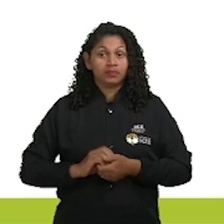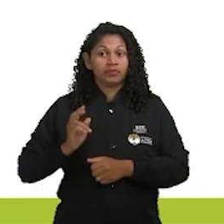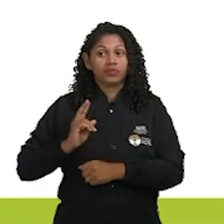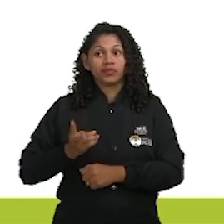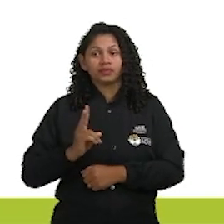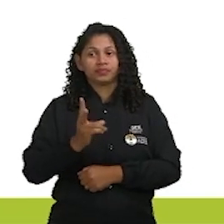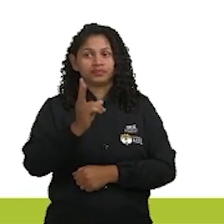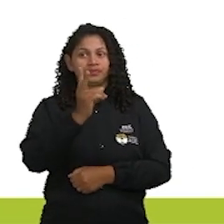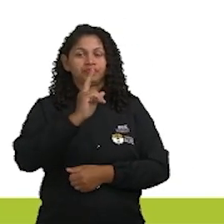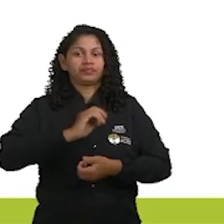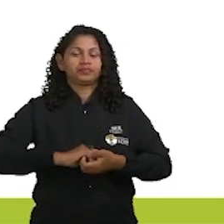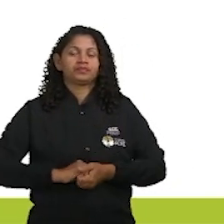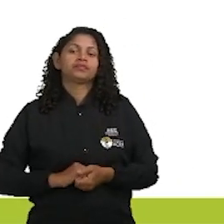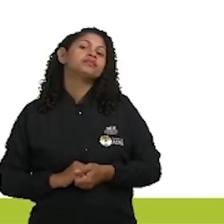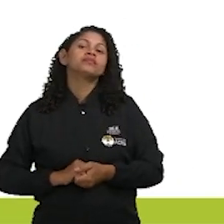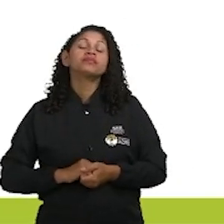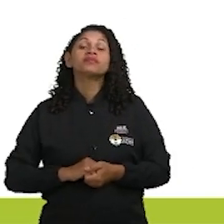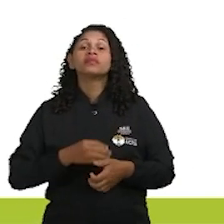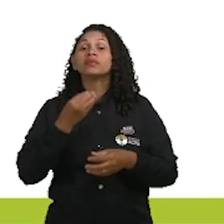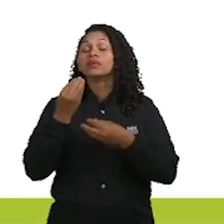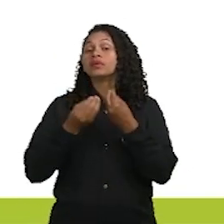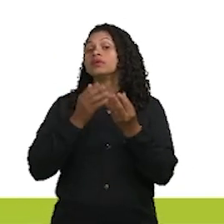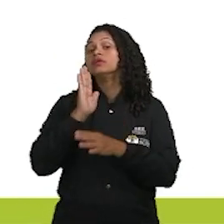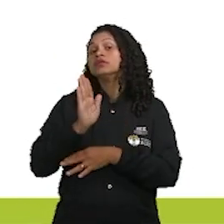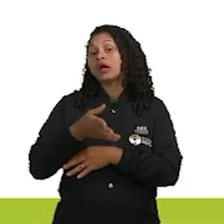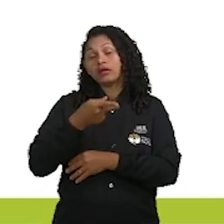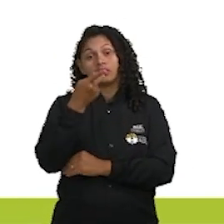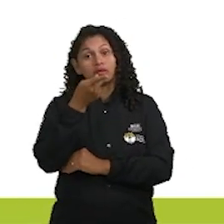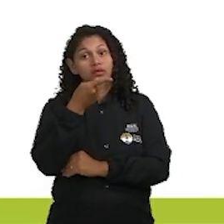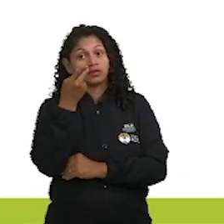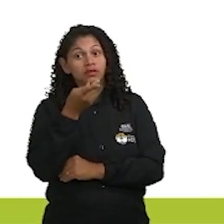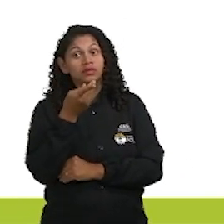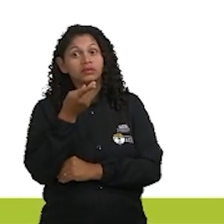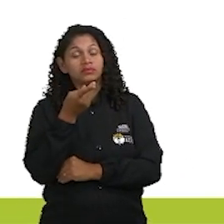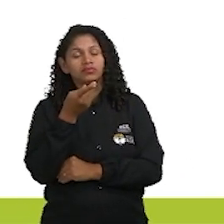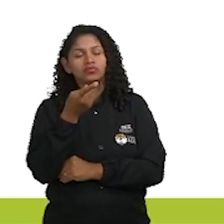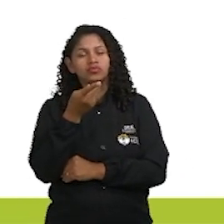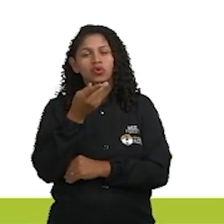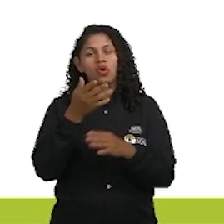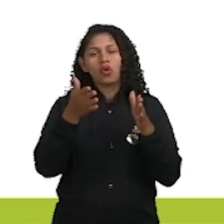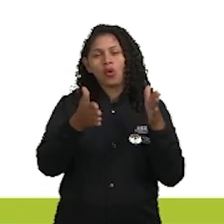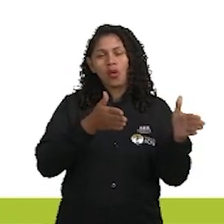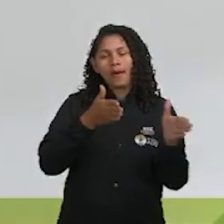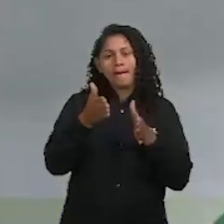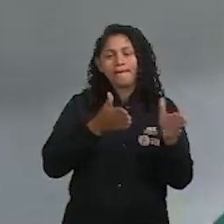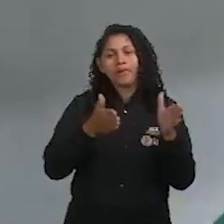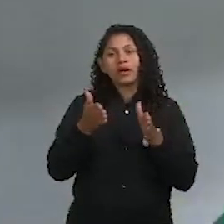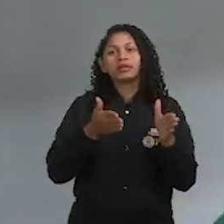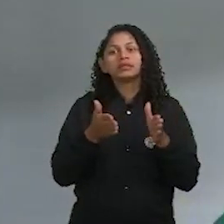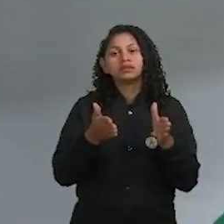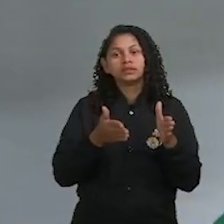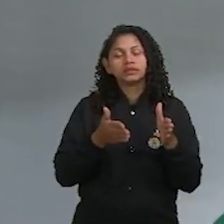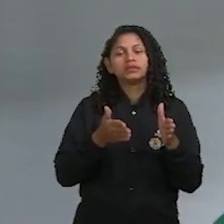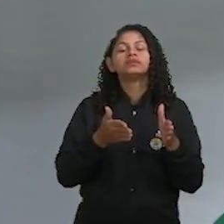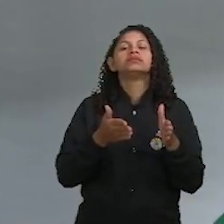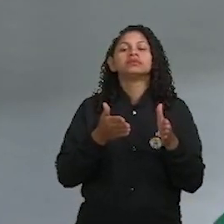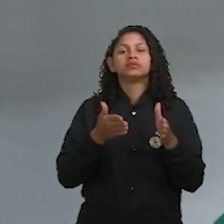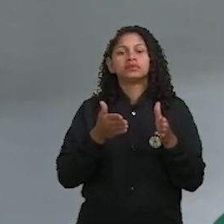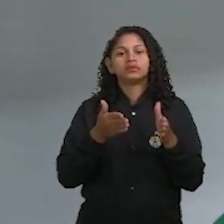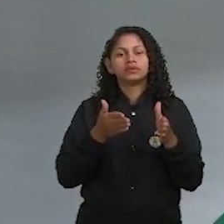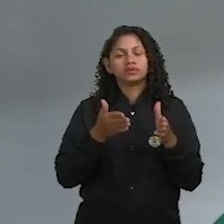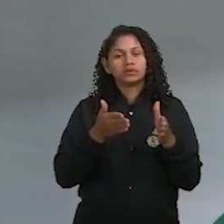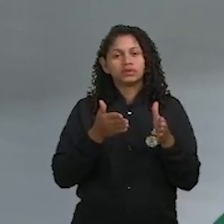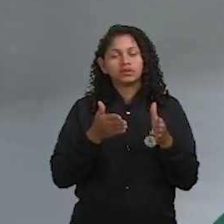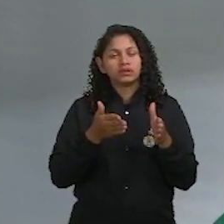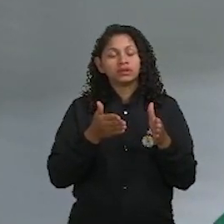Continuando aqui, como eu falei para vocês, o processo de redução é aquele processo